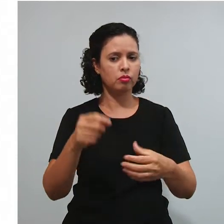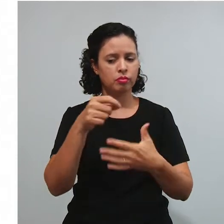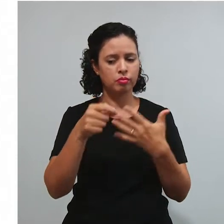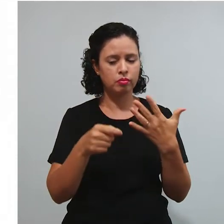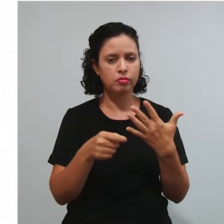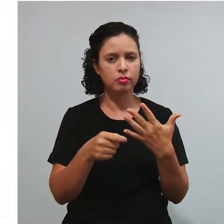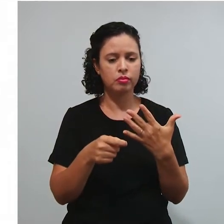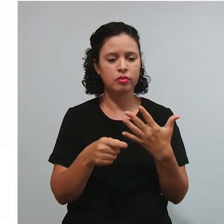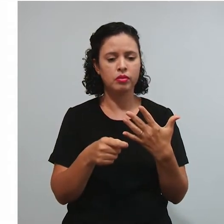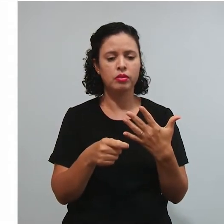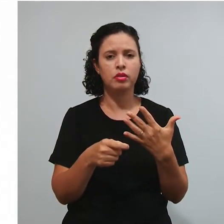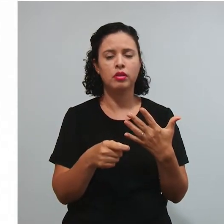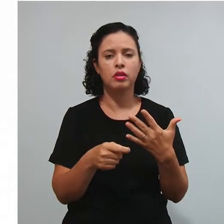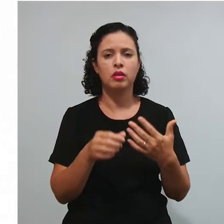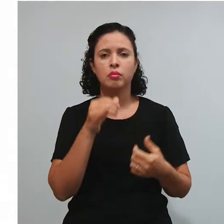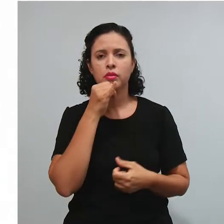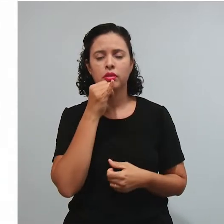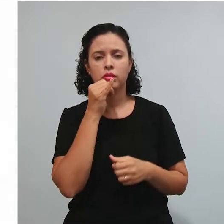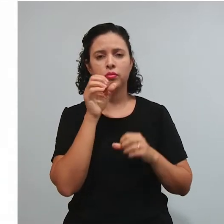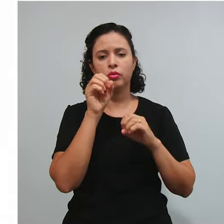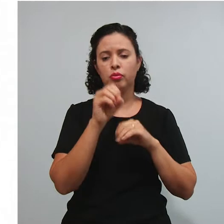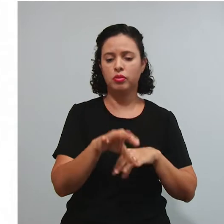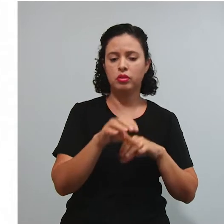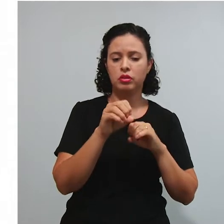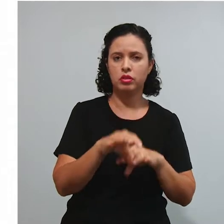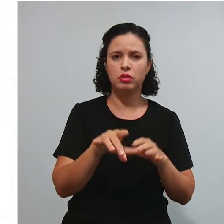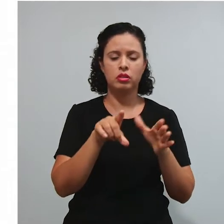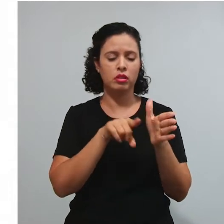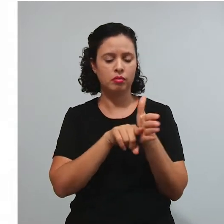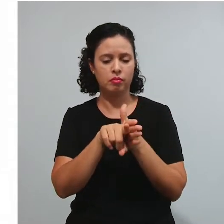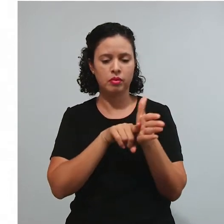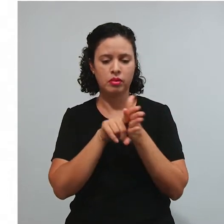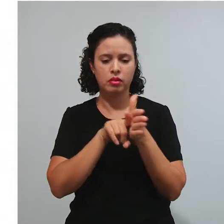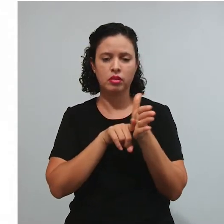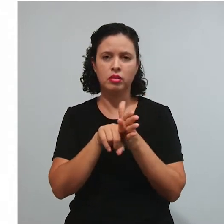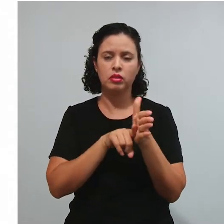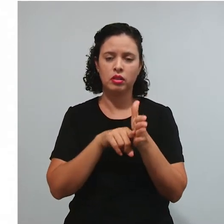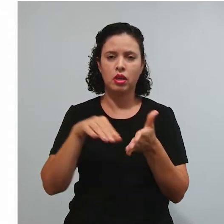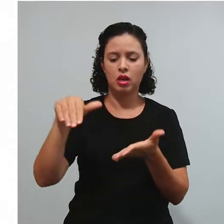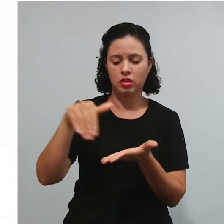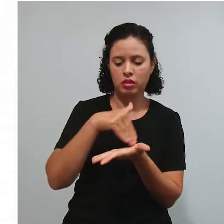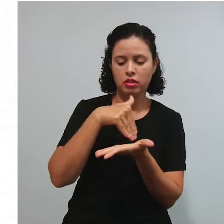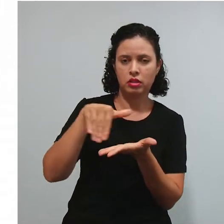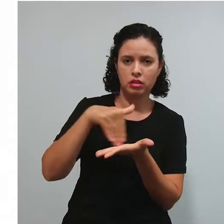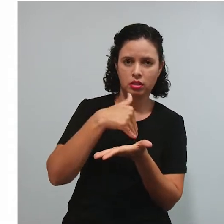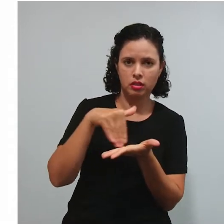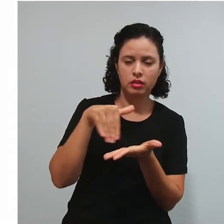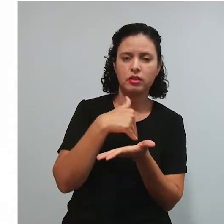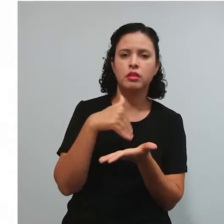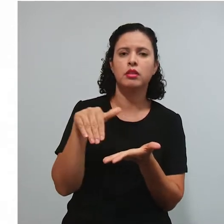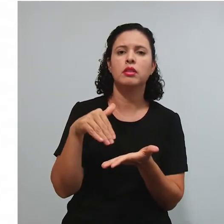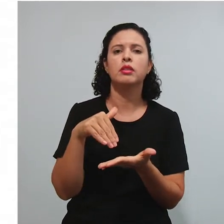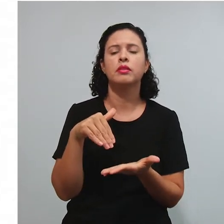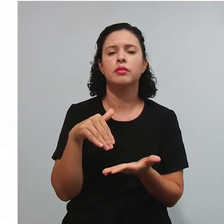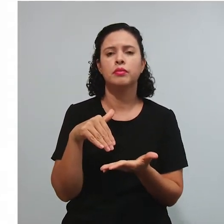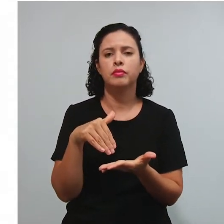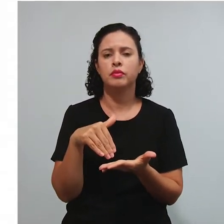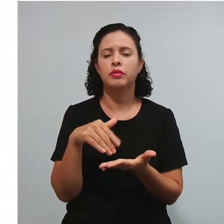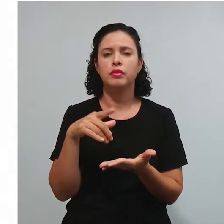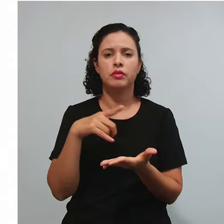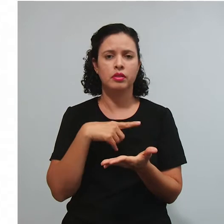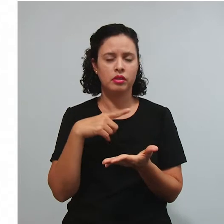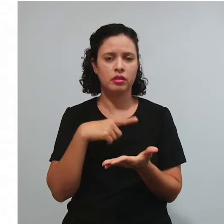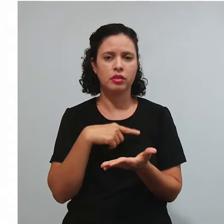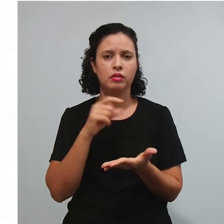componentes do sistema, que seria o ensino, a pesquisa, a parte de secretaria, né? Onde